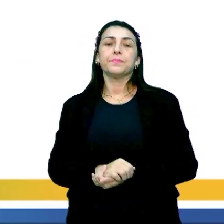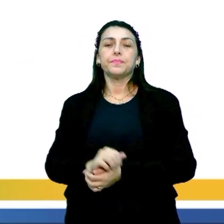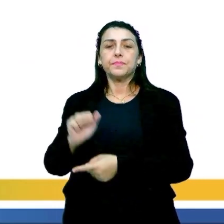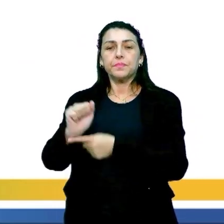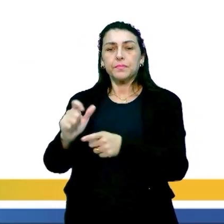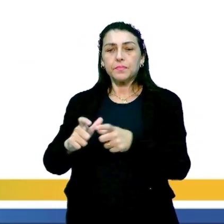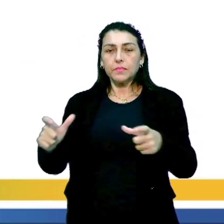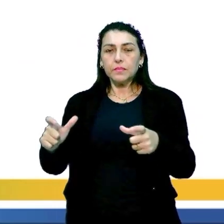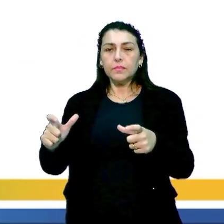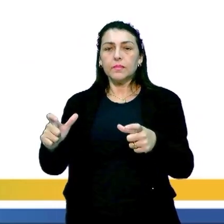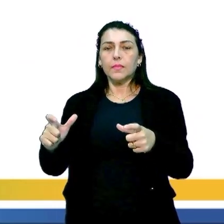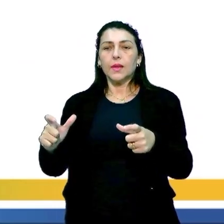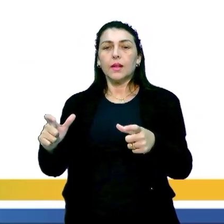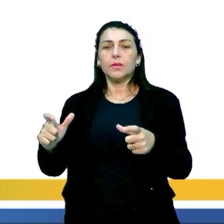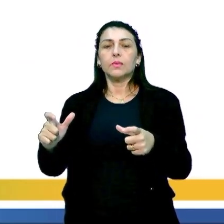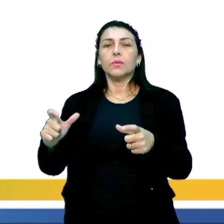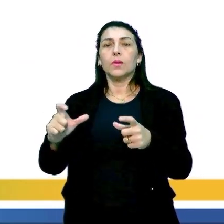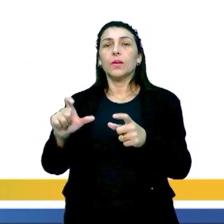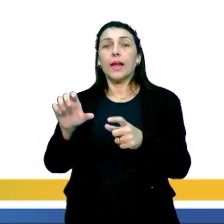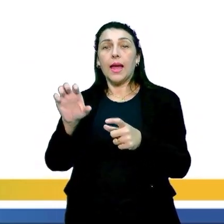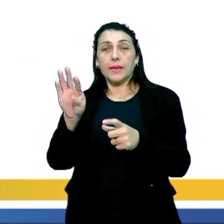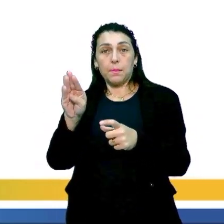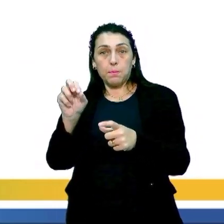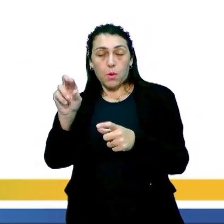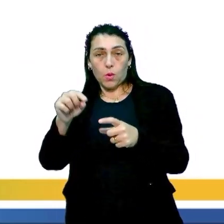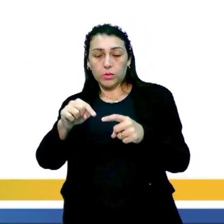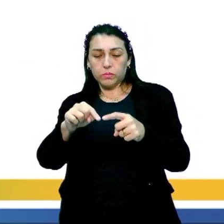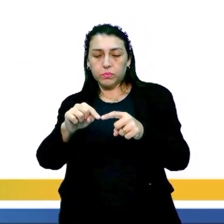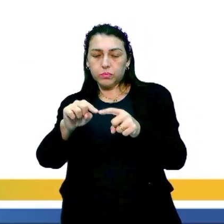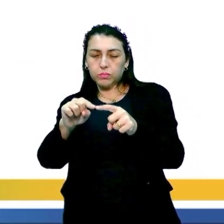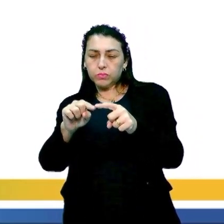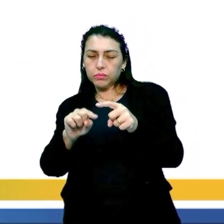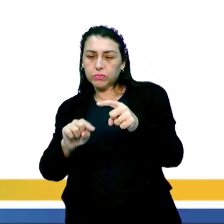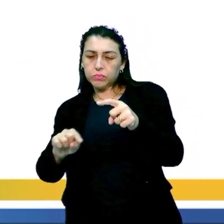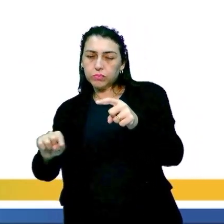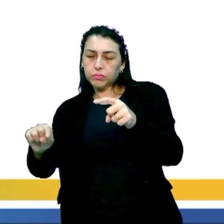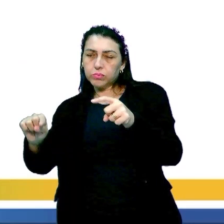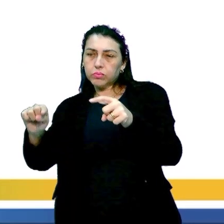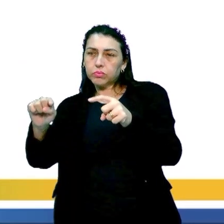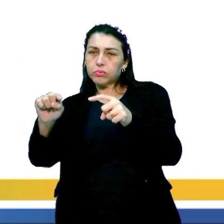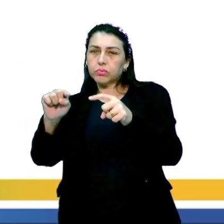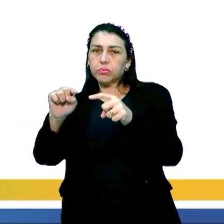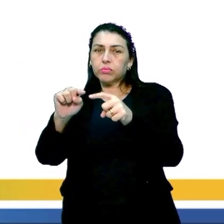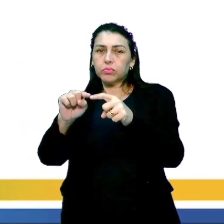O aumento do efeito de borda, essa borda que eu estou colocando para vocês, ali, ó,